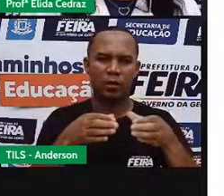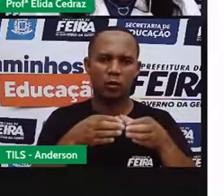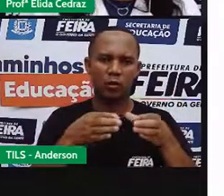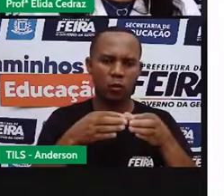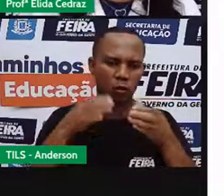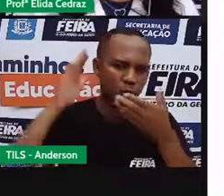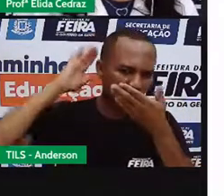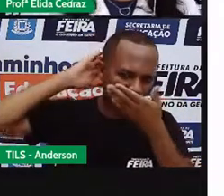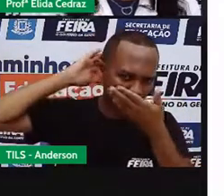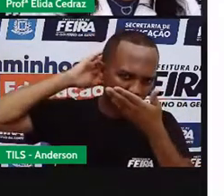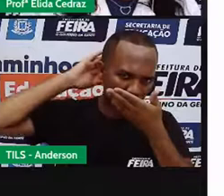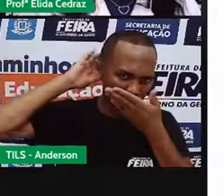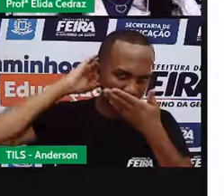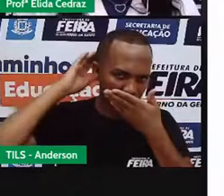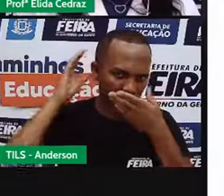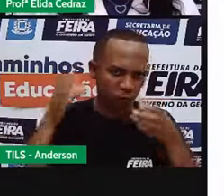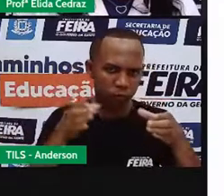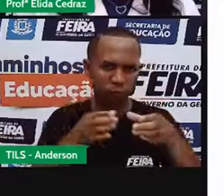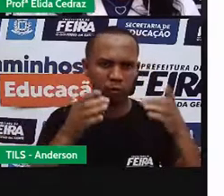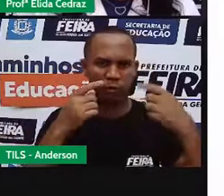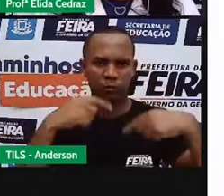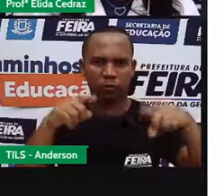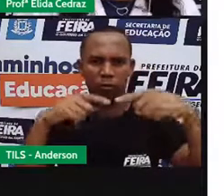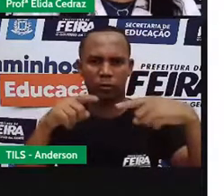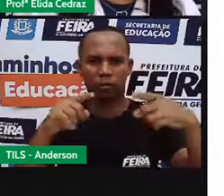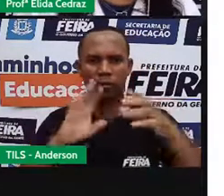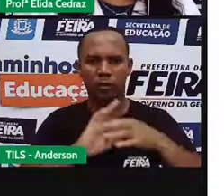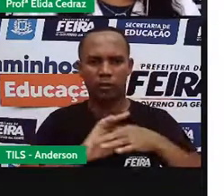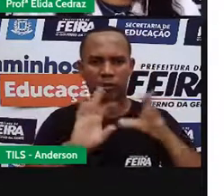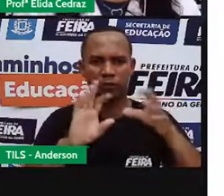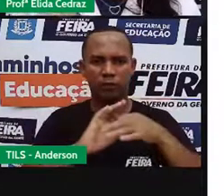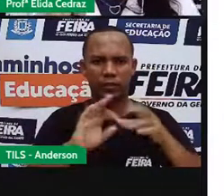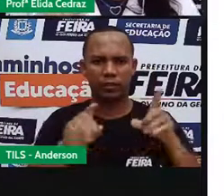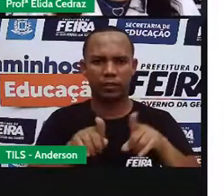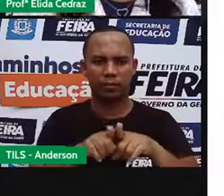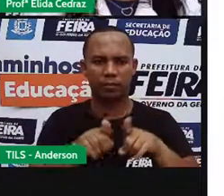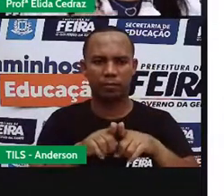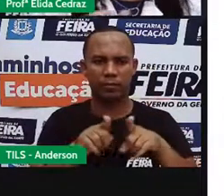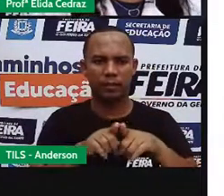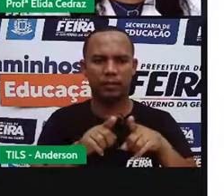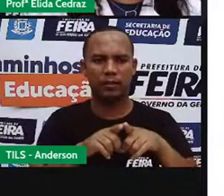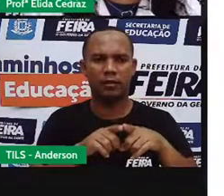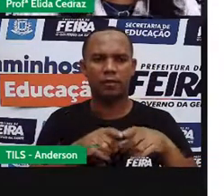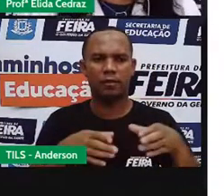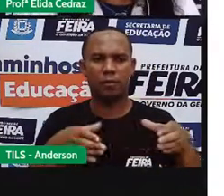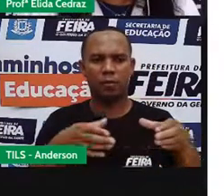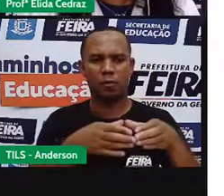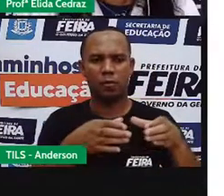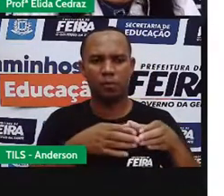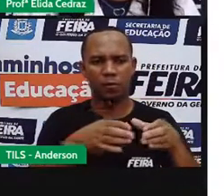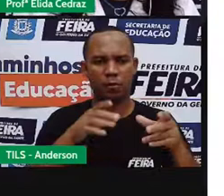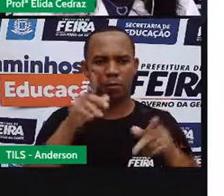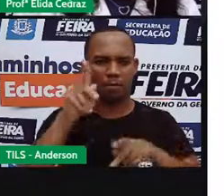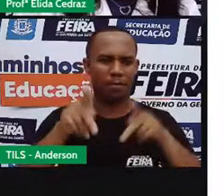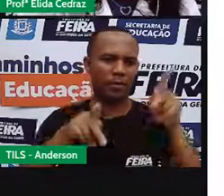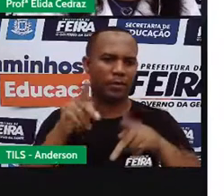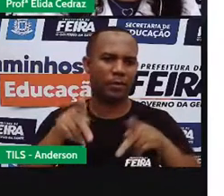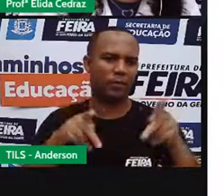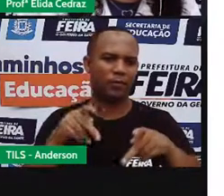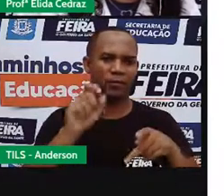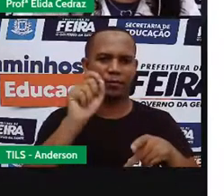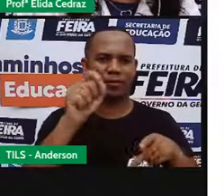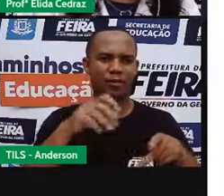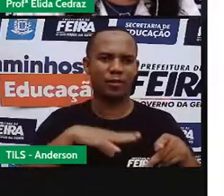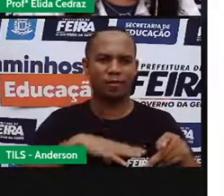mestiços baianos que lutaram na independência da Bahia. Ou seja, representa o povo baiano que esteve